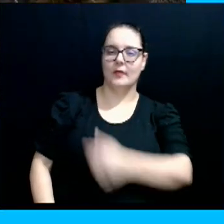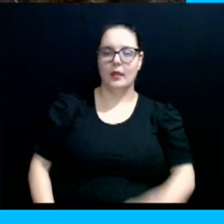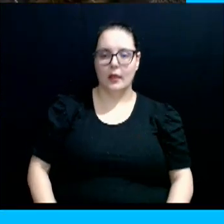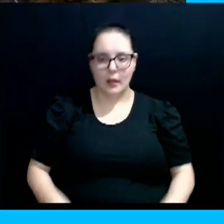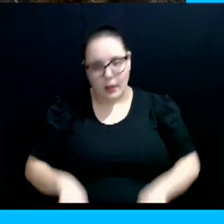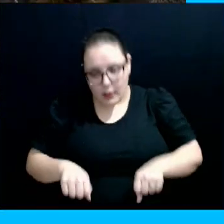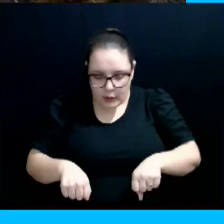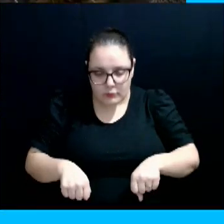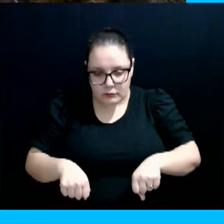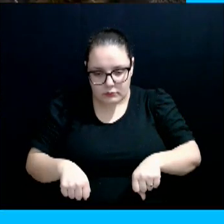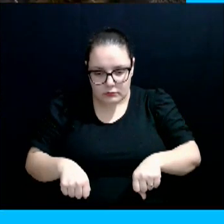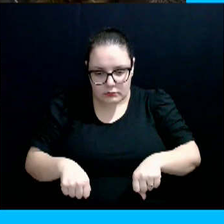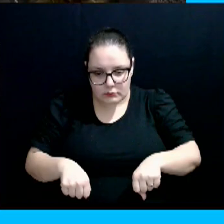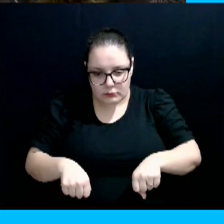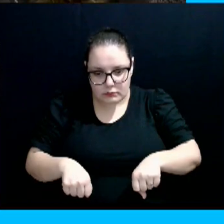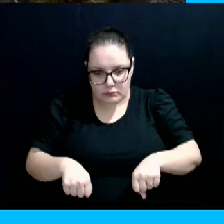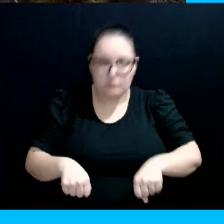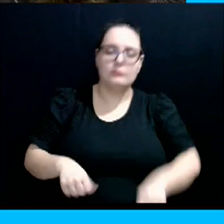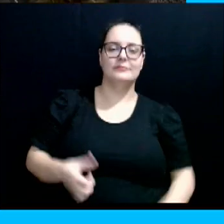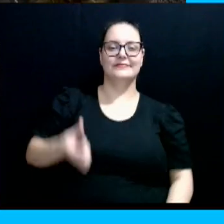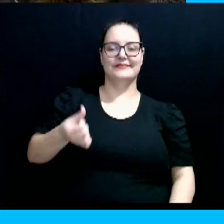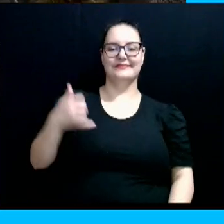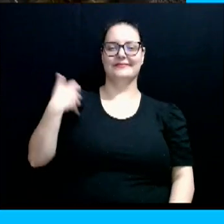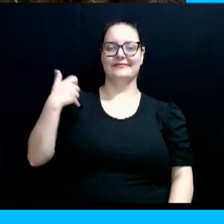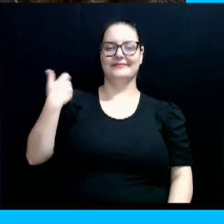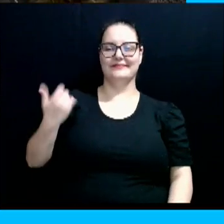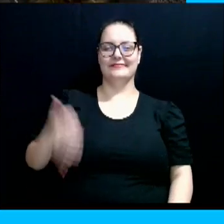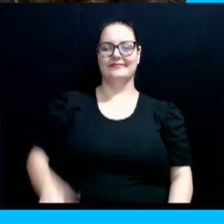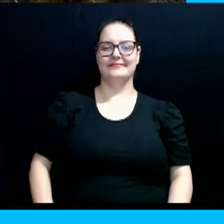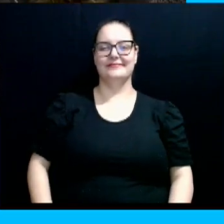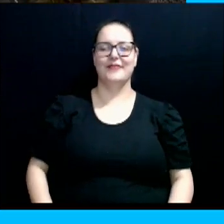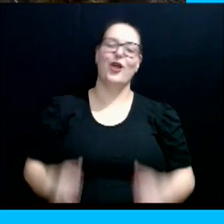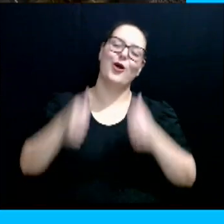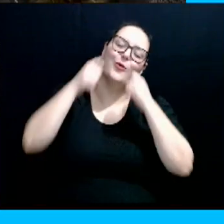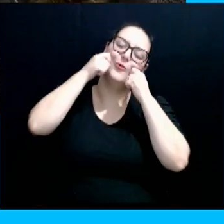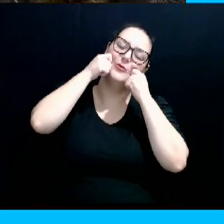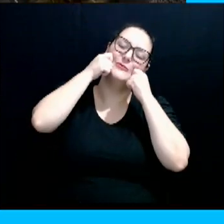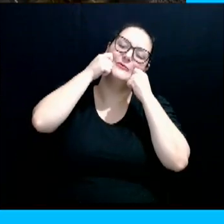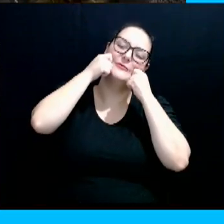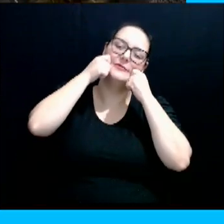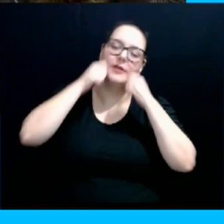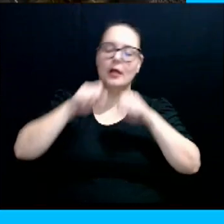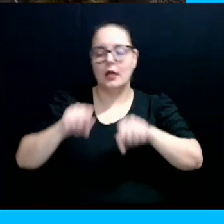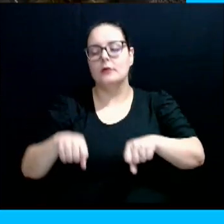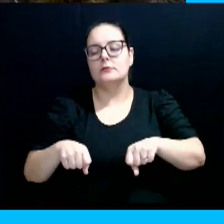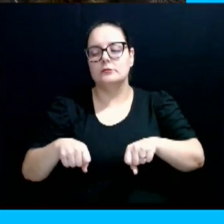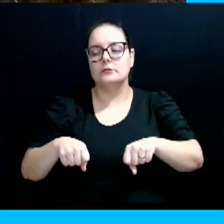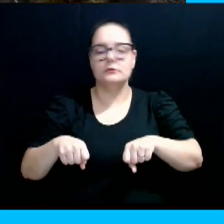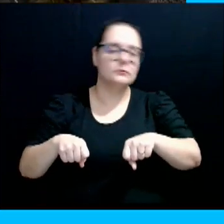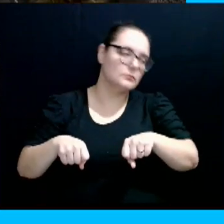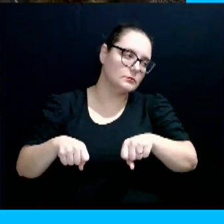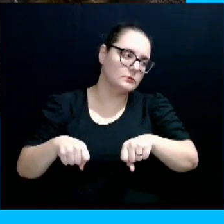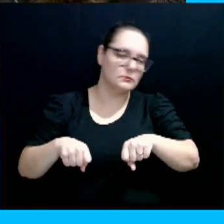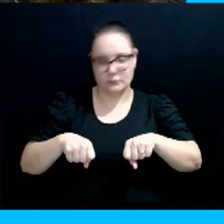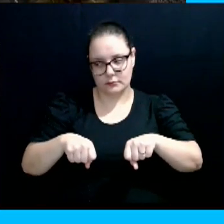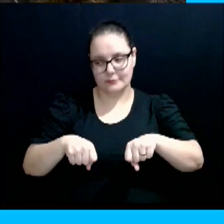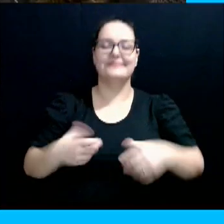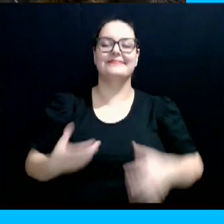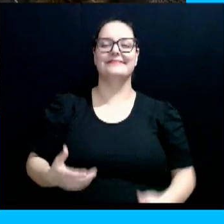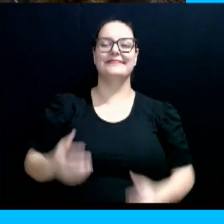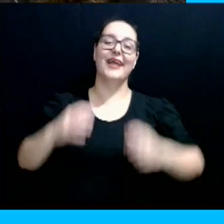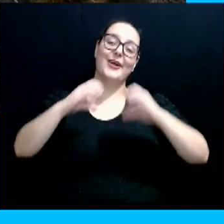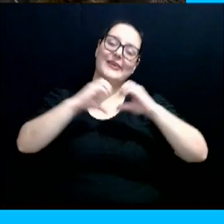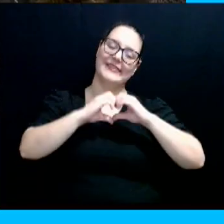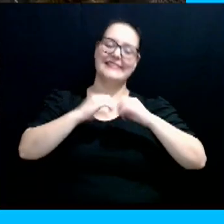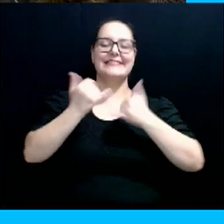de 6 anos, absurdamente fofo e muito fotogênico. O Dexter é amoroso e brincalhão, com um